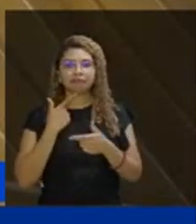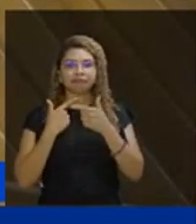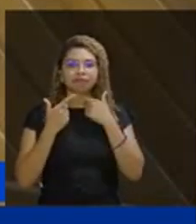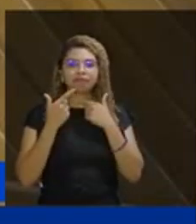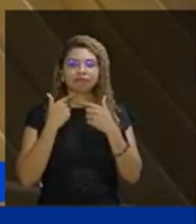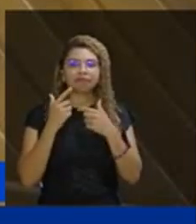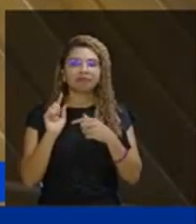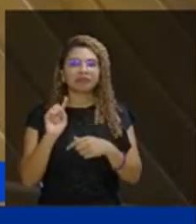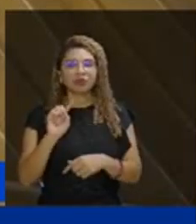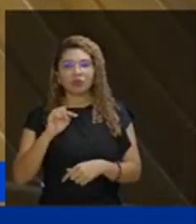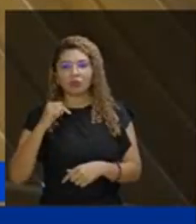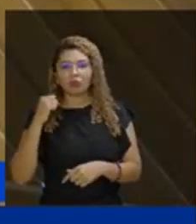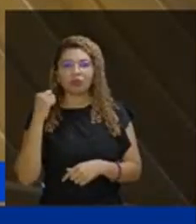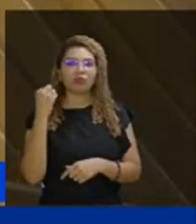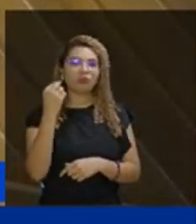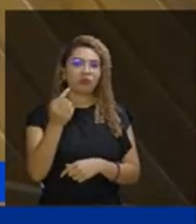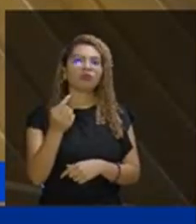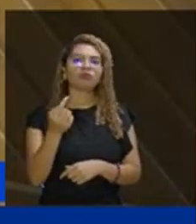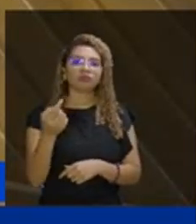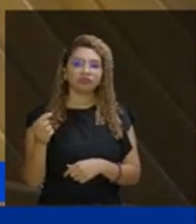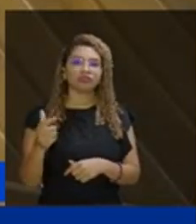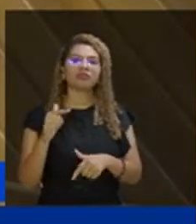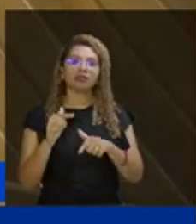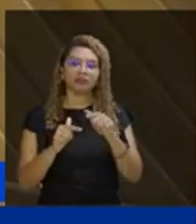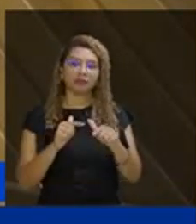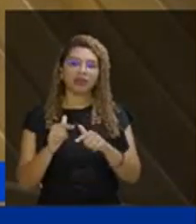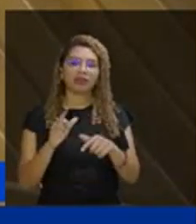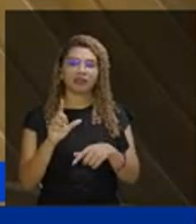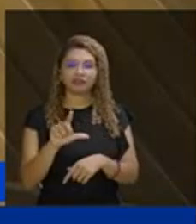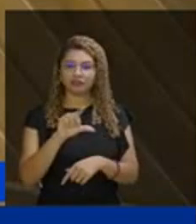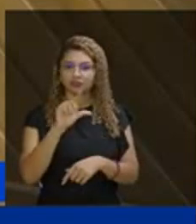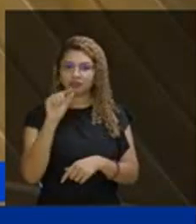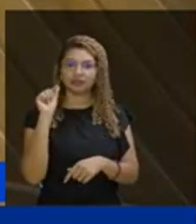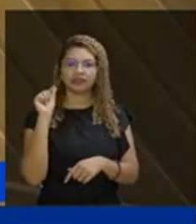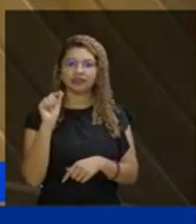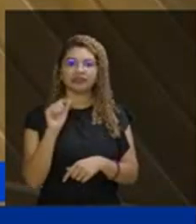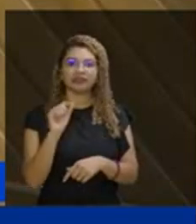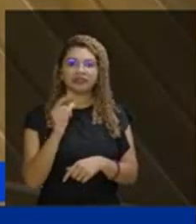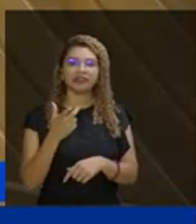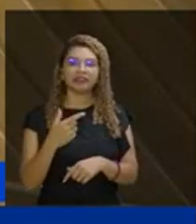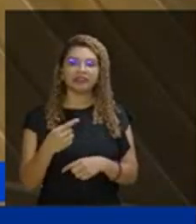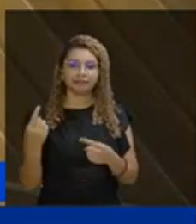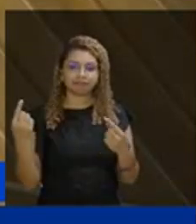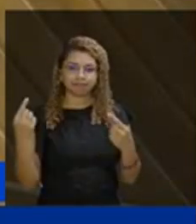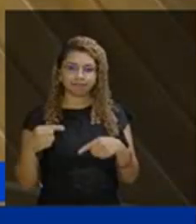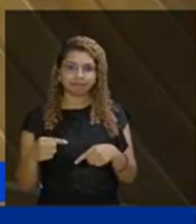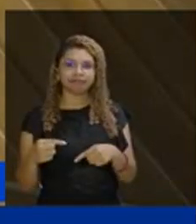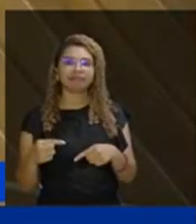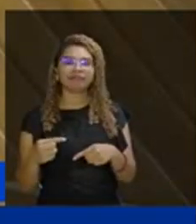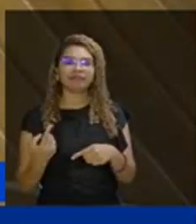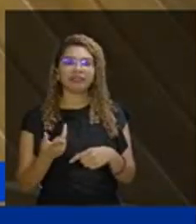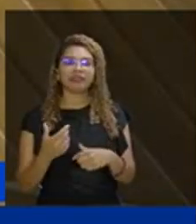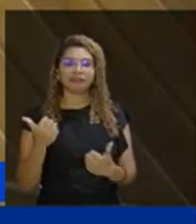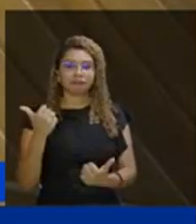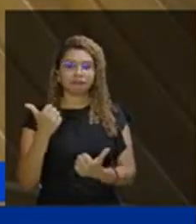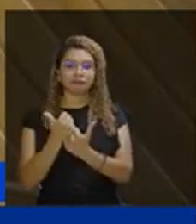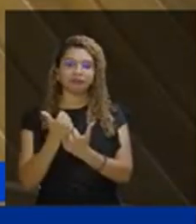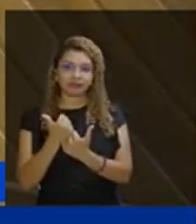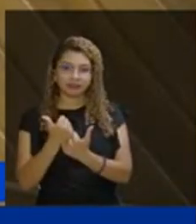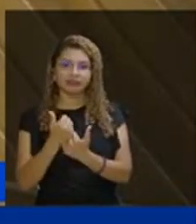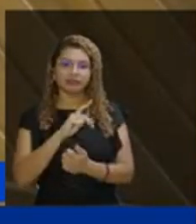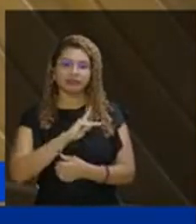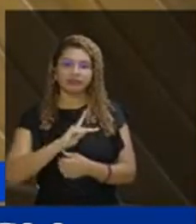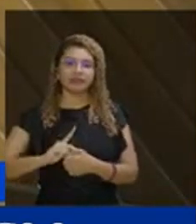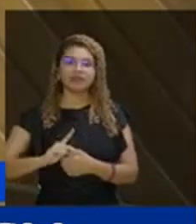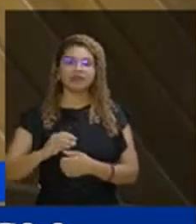outra jornada, já foi escolhida hoje para concorrer ao cargo de vice-presidente da nossa OAB